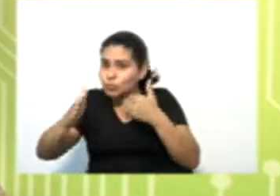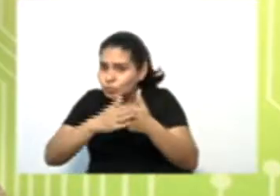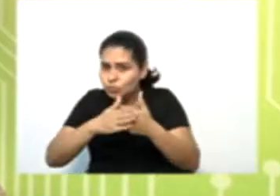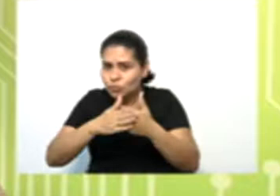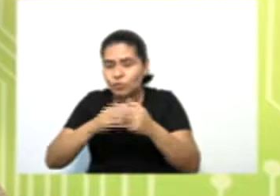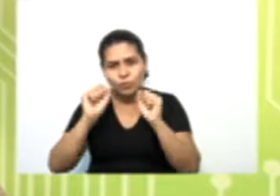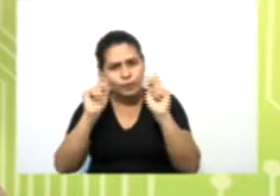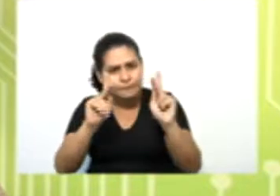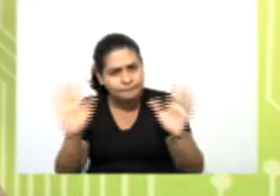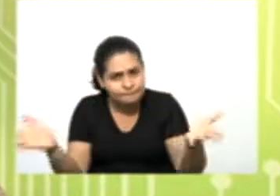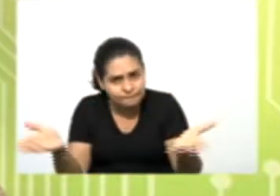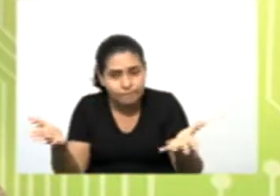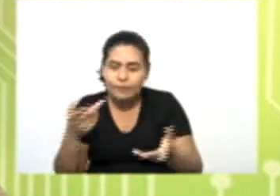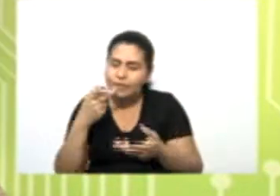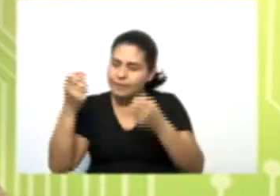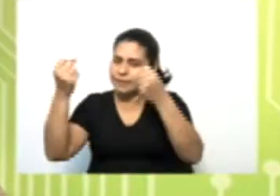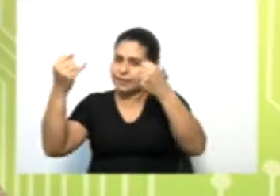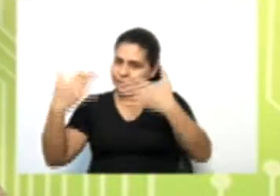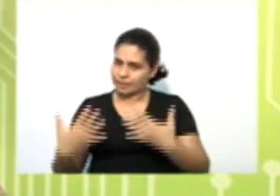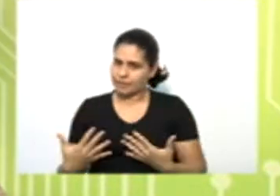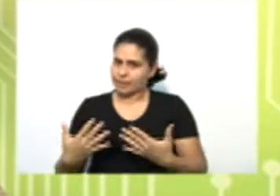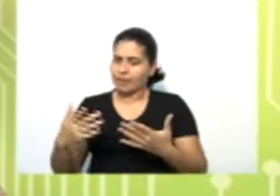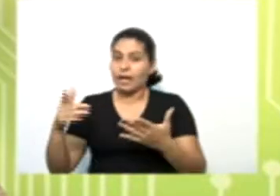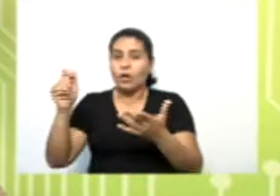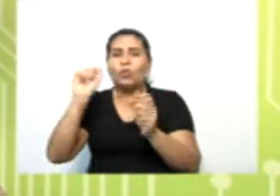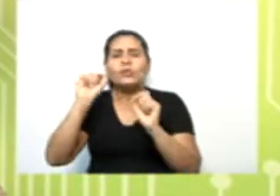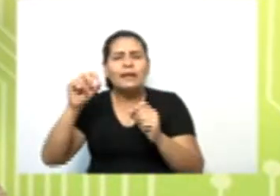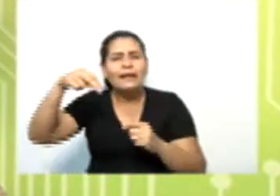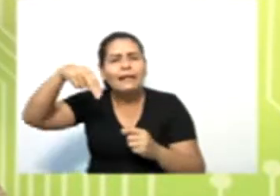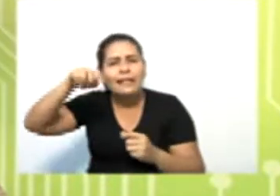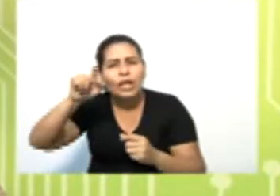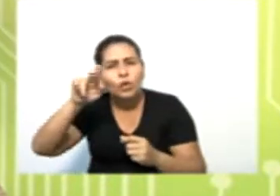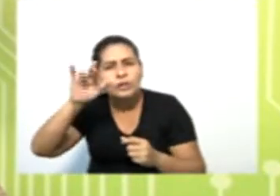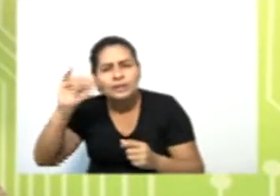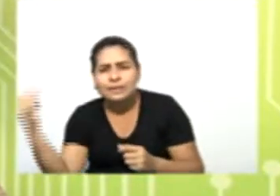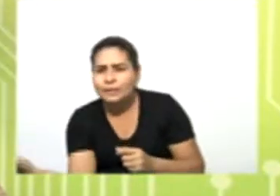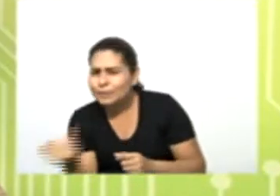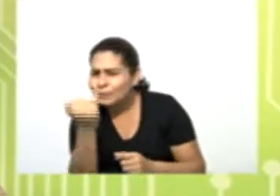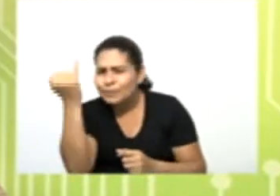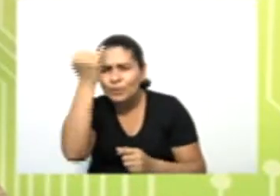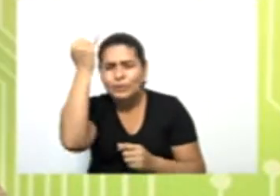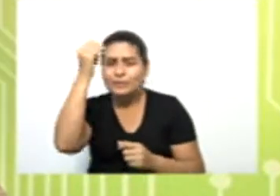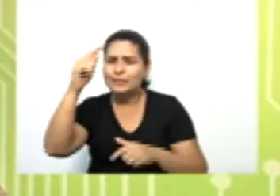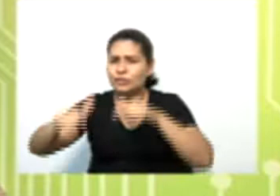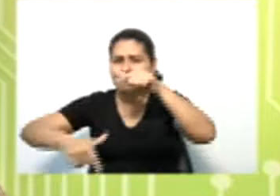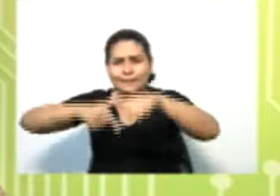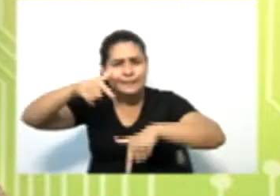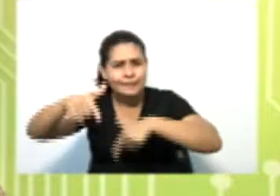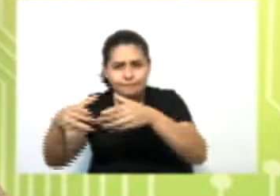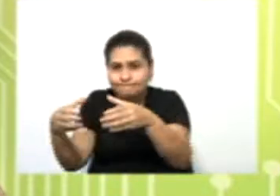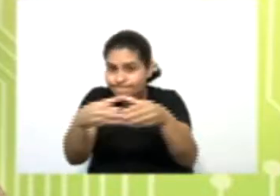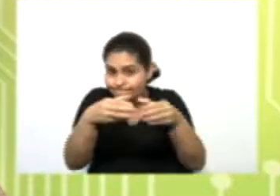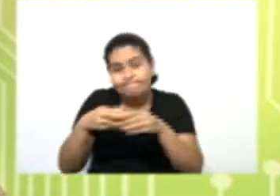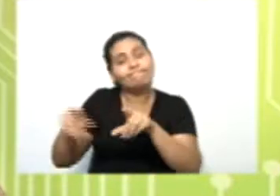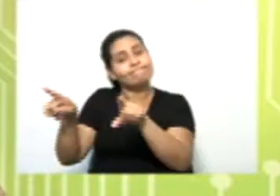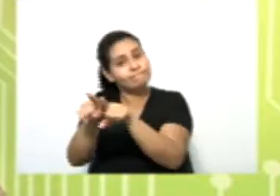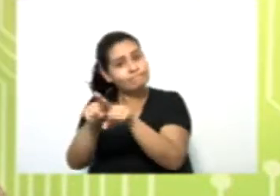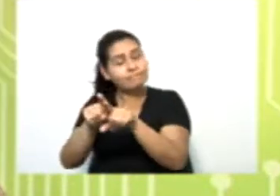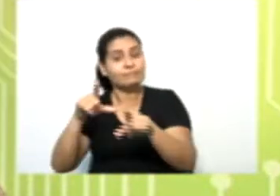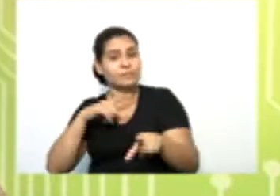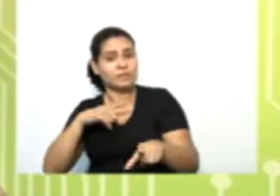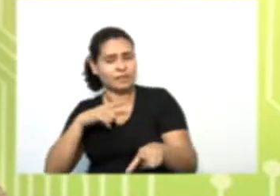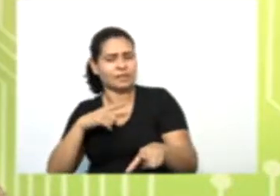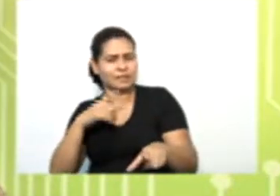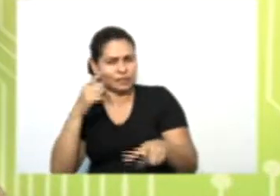beleza? Então, como eu estava falando, né, a negociação é fundamental e o trabalho em equipe também. Existe um